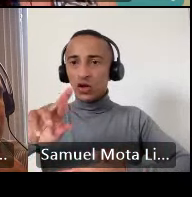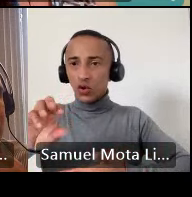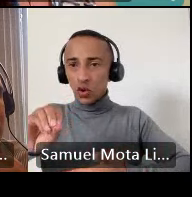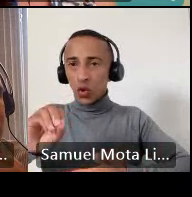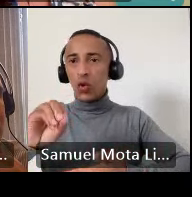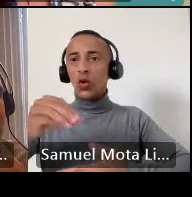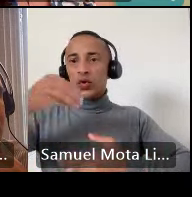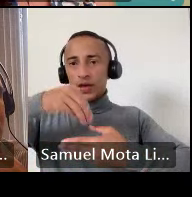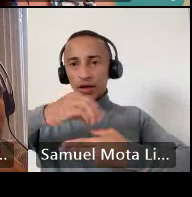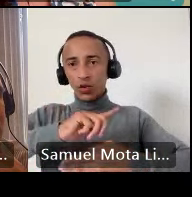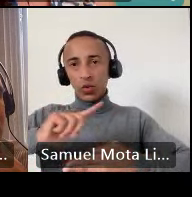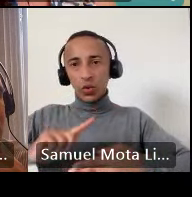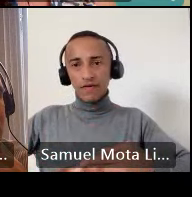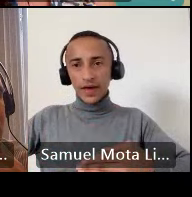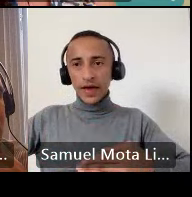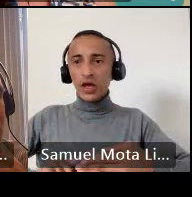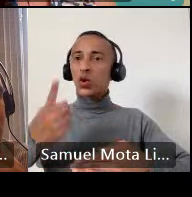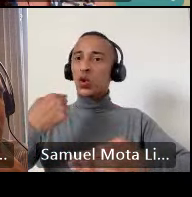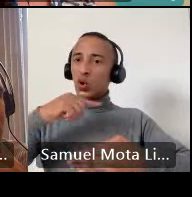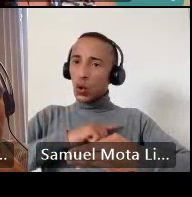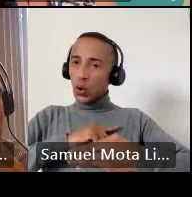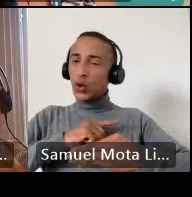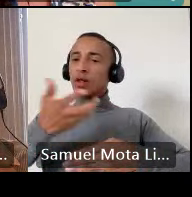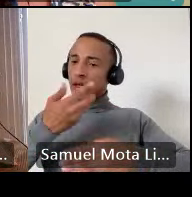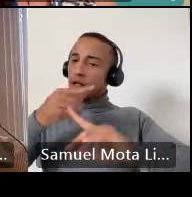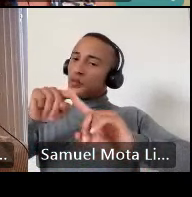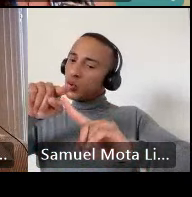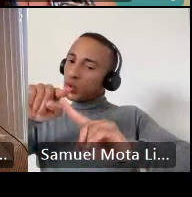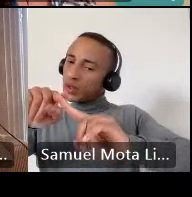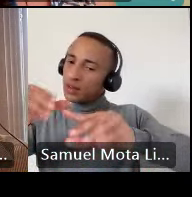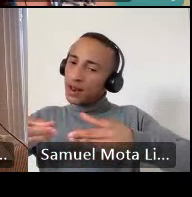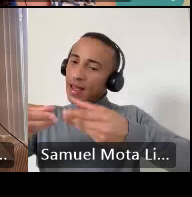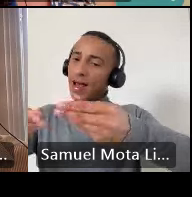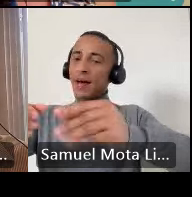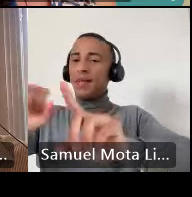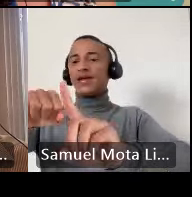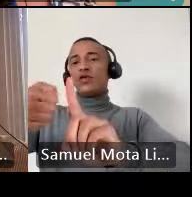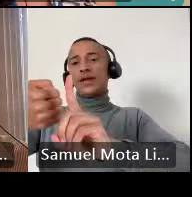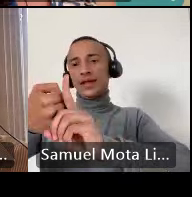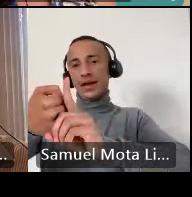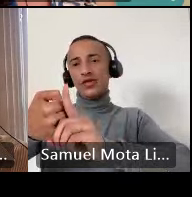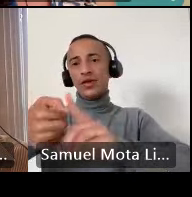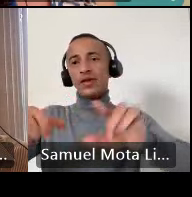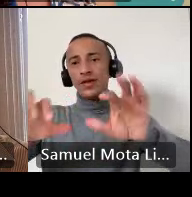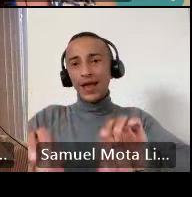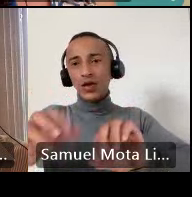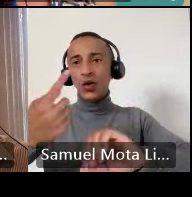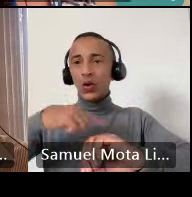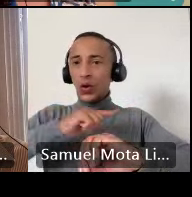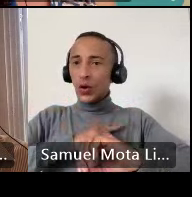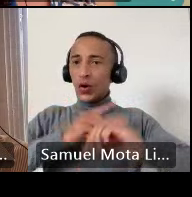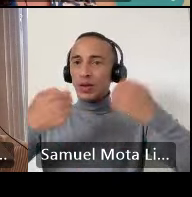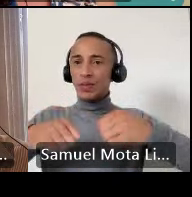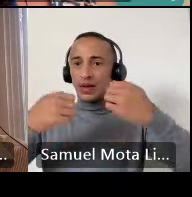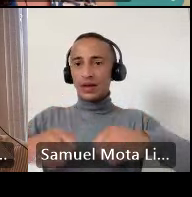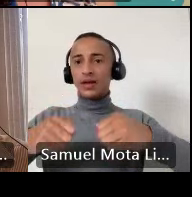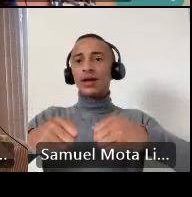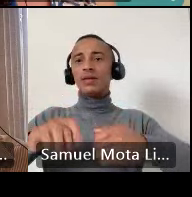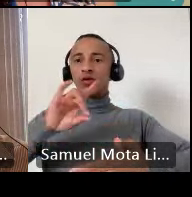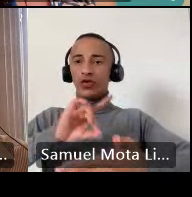transformem a realidade da sociedade então eh a gente tem que adotar todas essas medidas né para